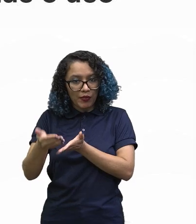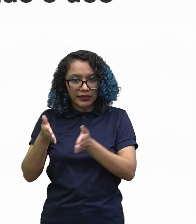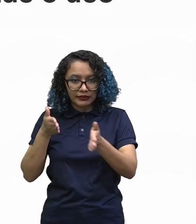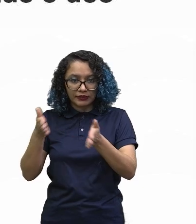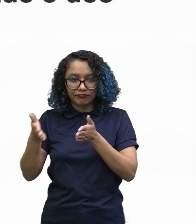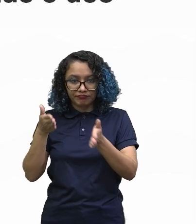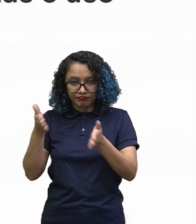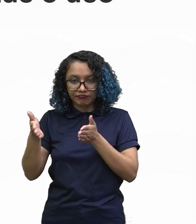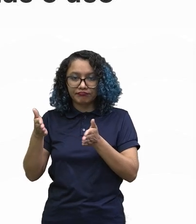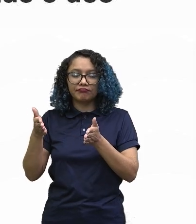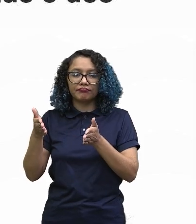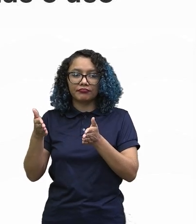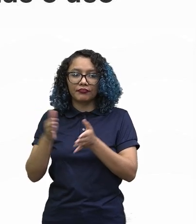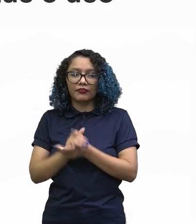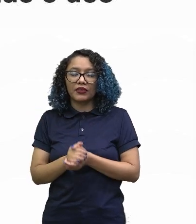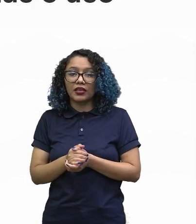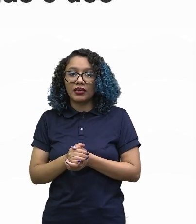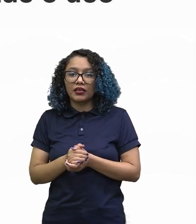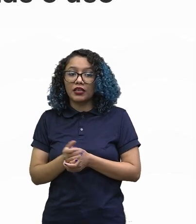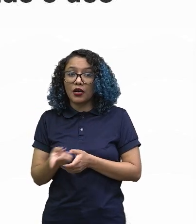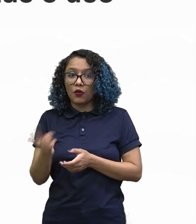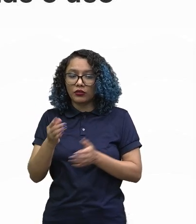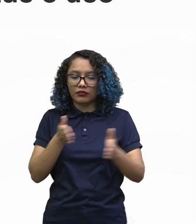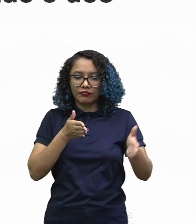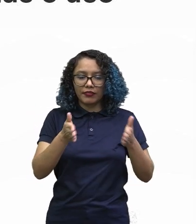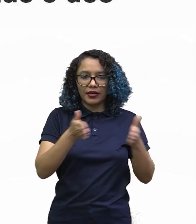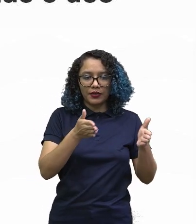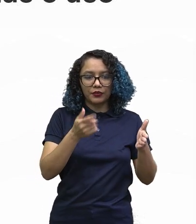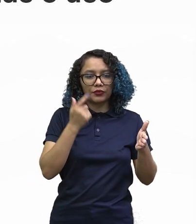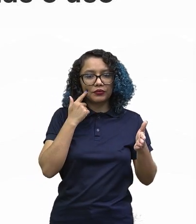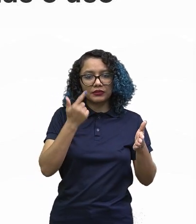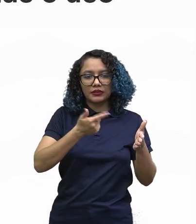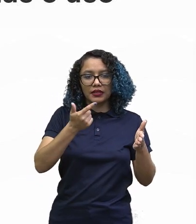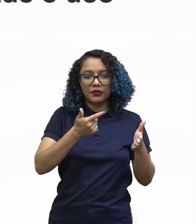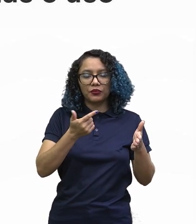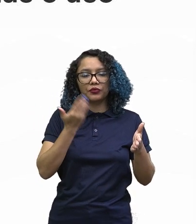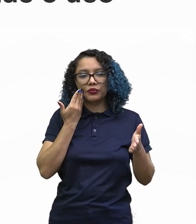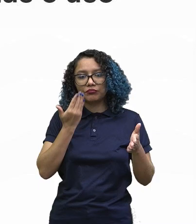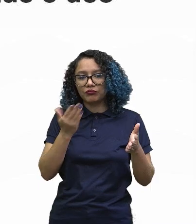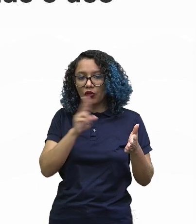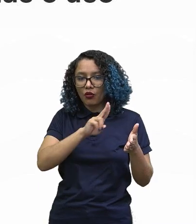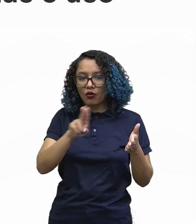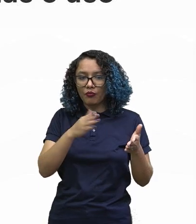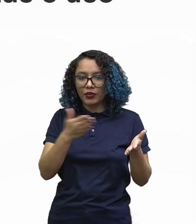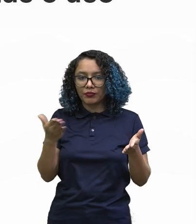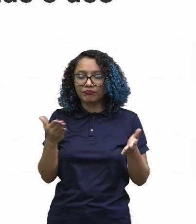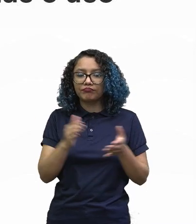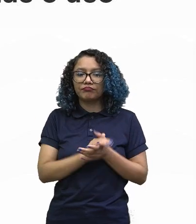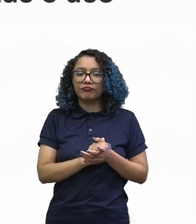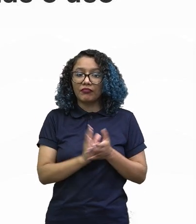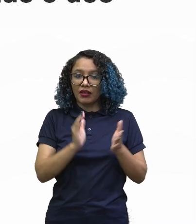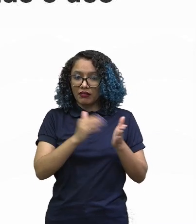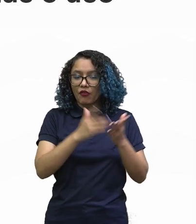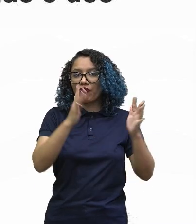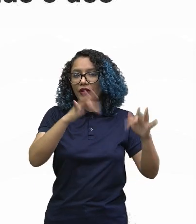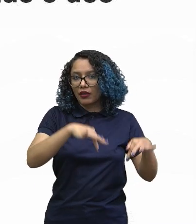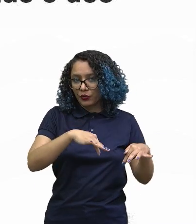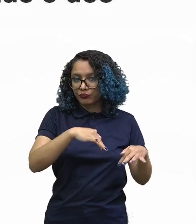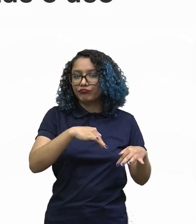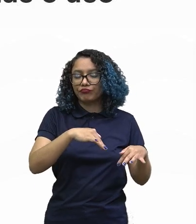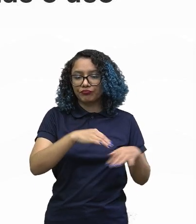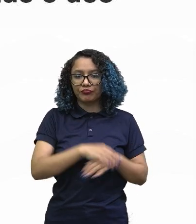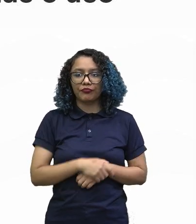1914, né? E a guerra de trincheiras, que vai até o final da guerra. Tá? E agora